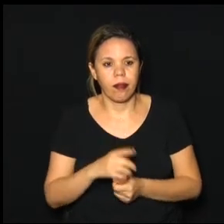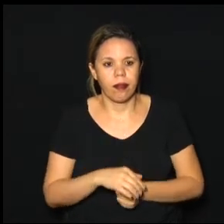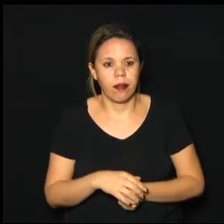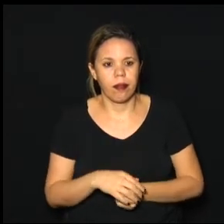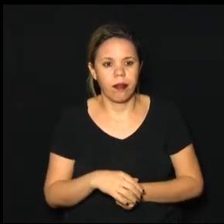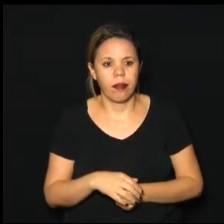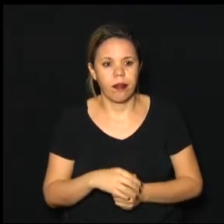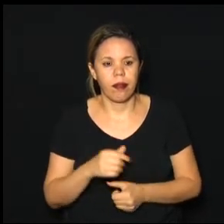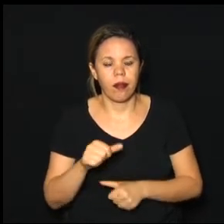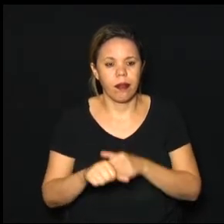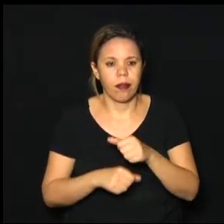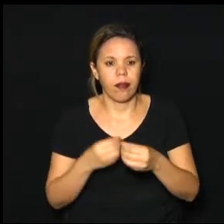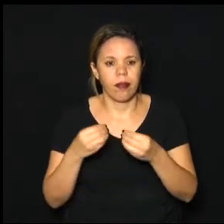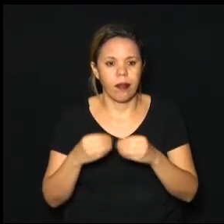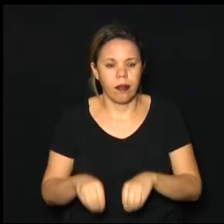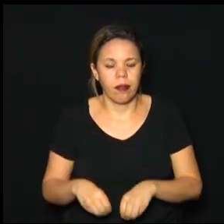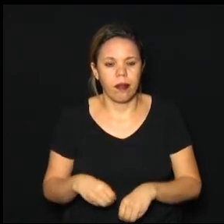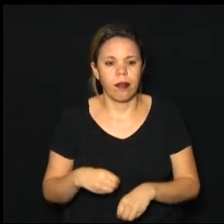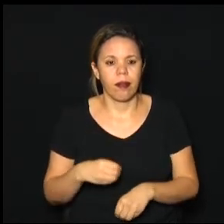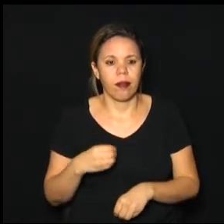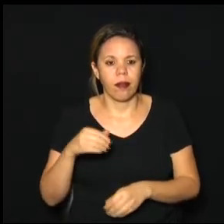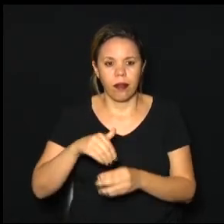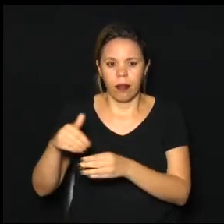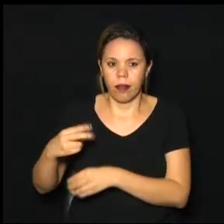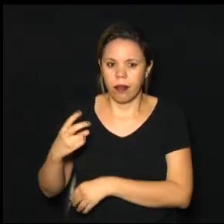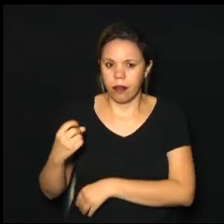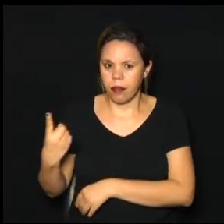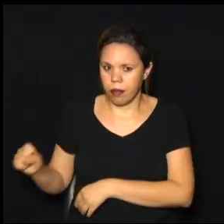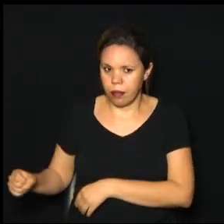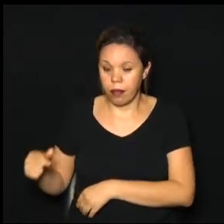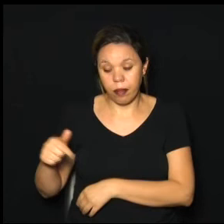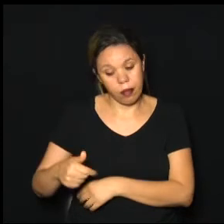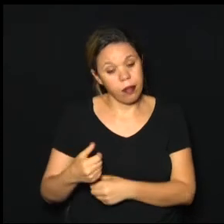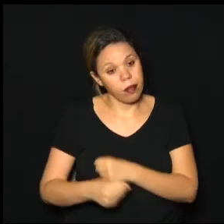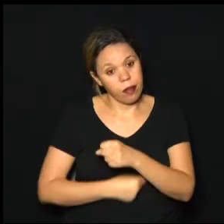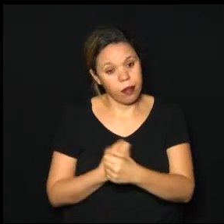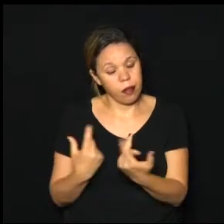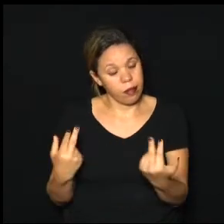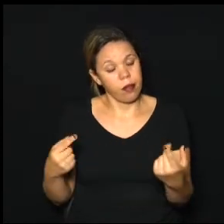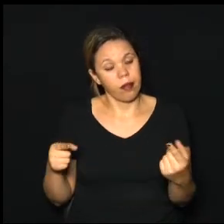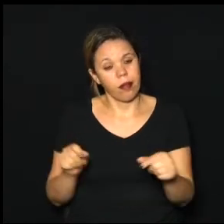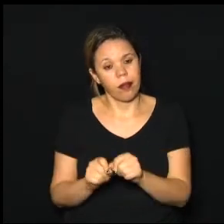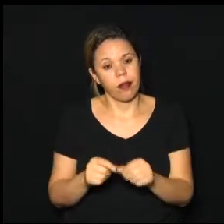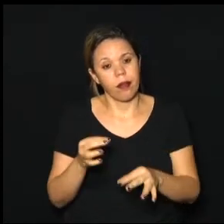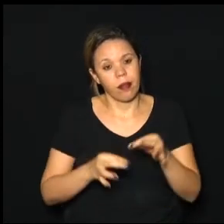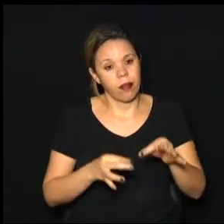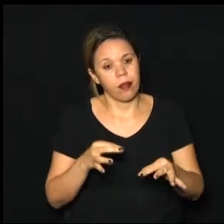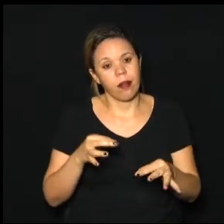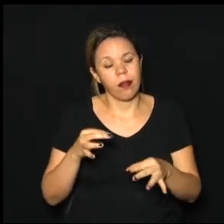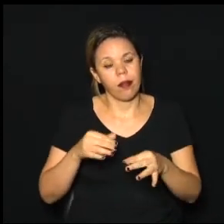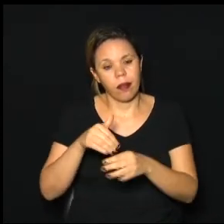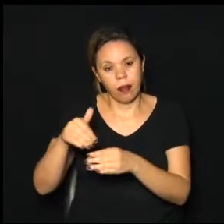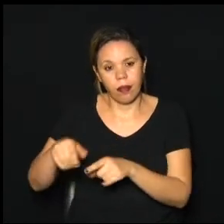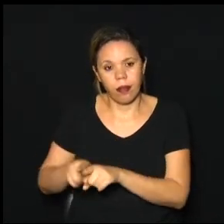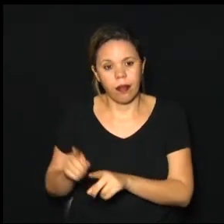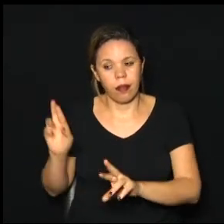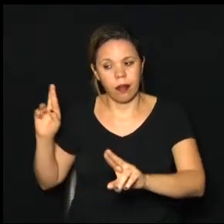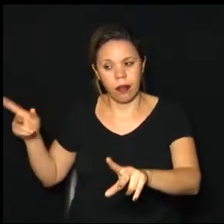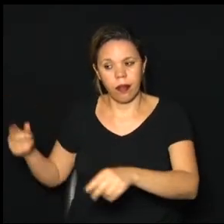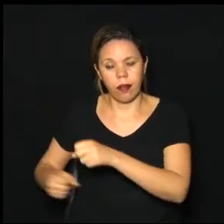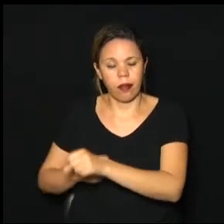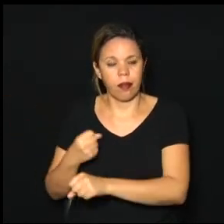tiveram impacto nas eleições de 2018 e esse ano não vai ser diferente. Só que a Justiça Eleitoral, diferente de